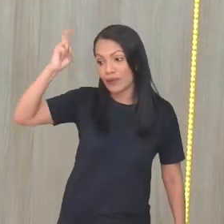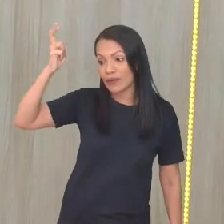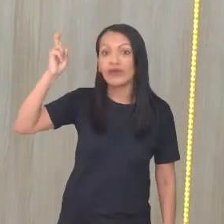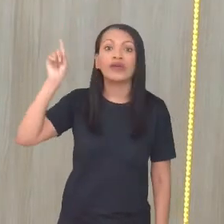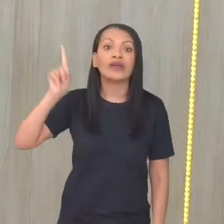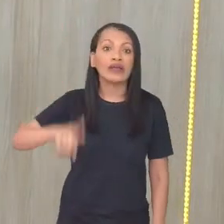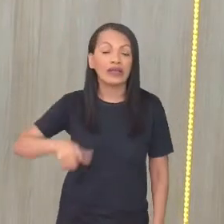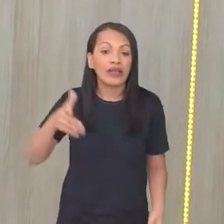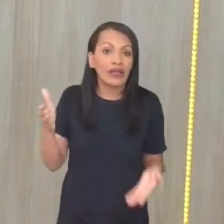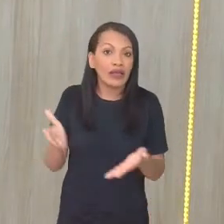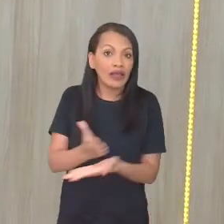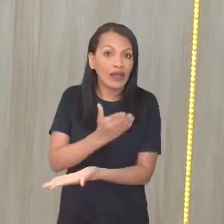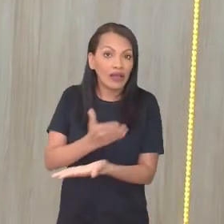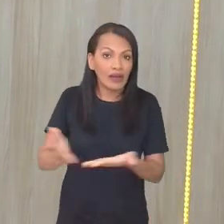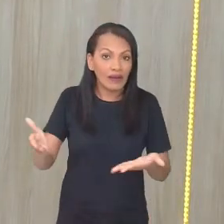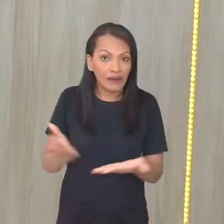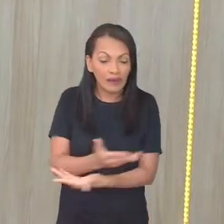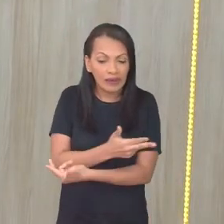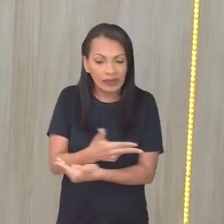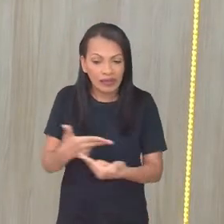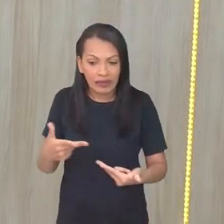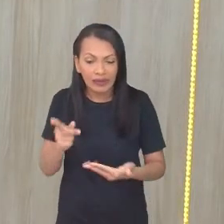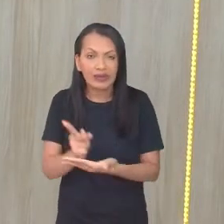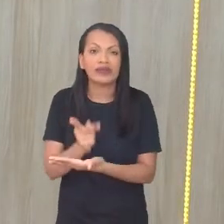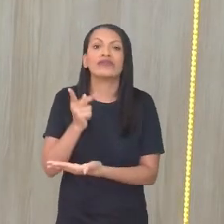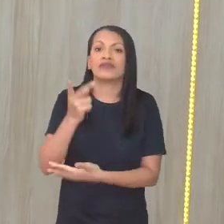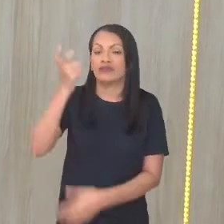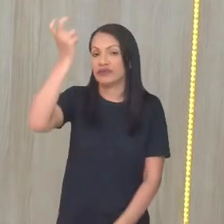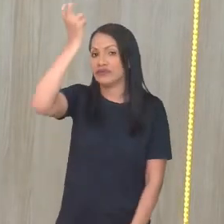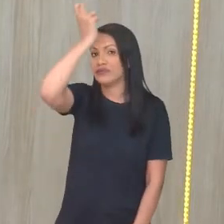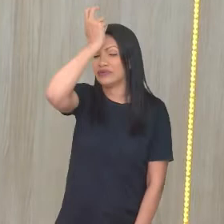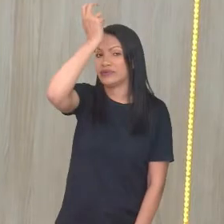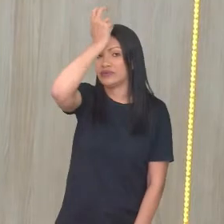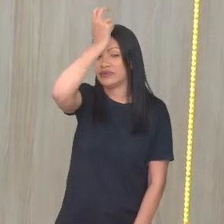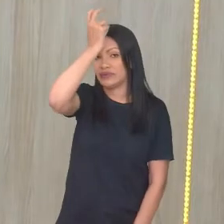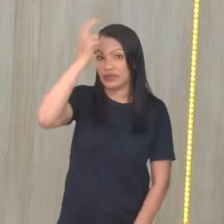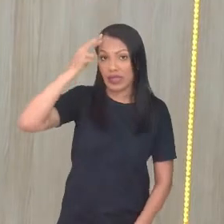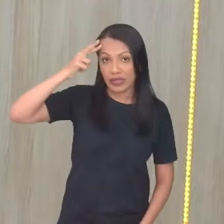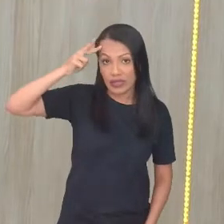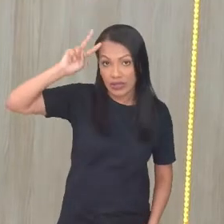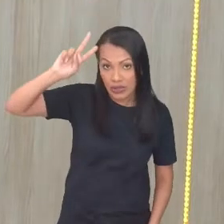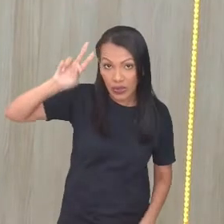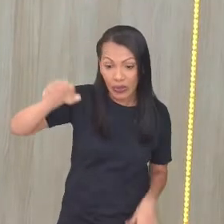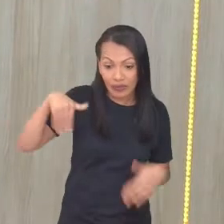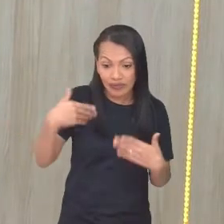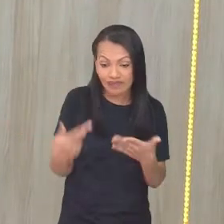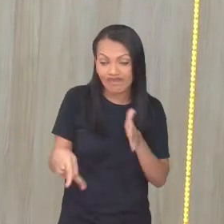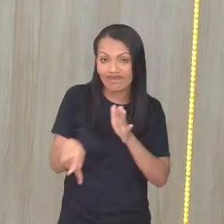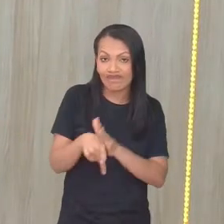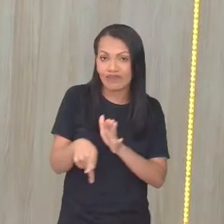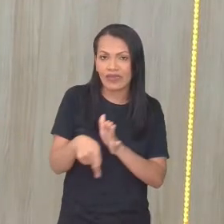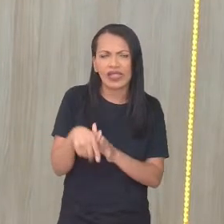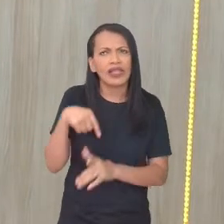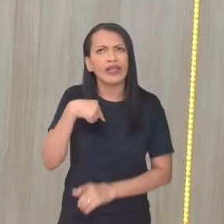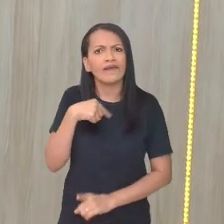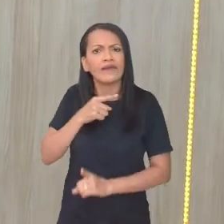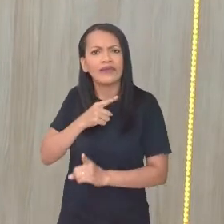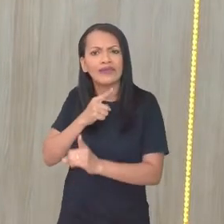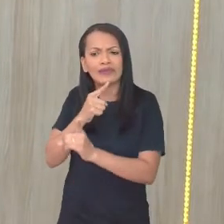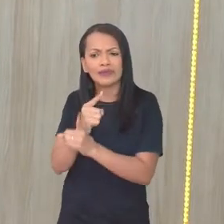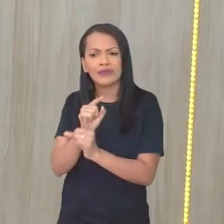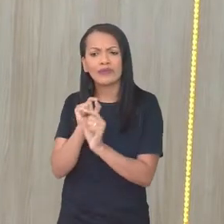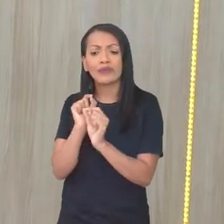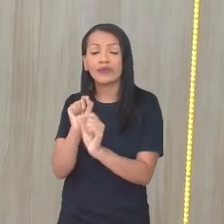e algumas contribuições dos egípcios, né, para a história da humanidade. Eu descobri, inclusive,